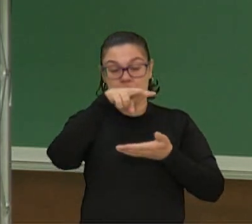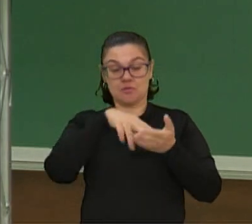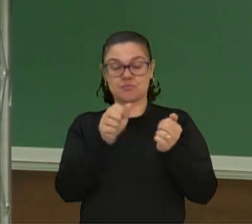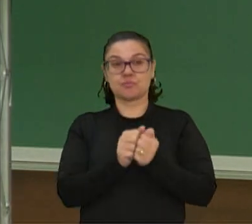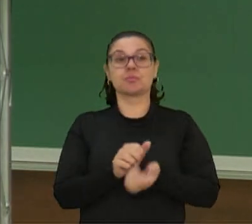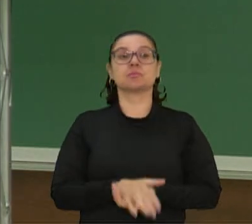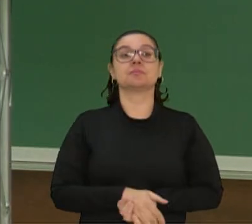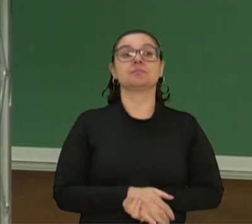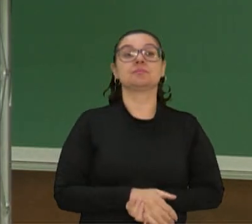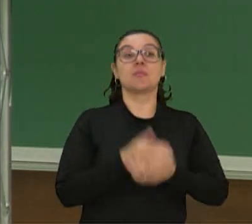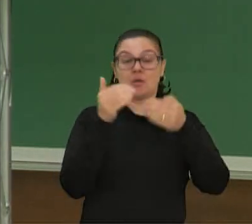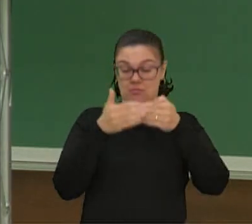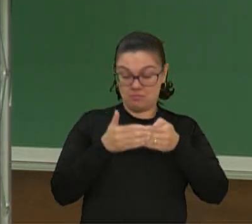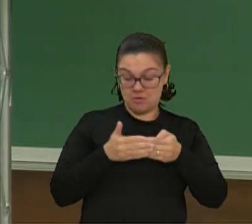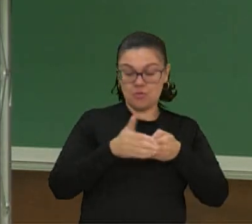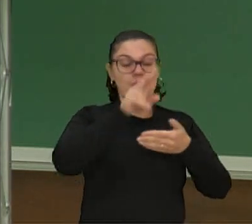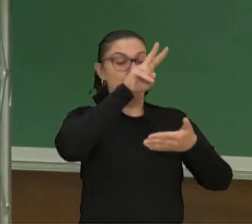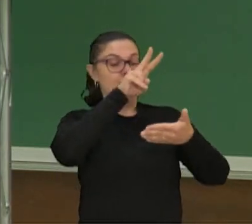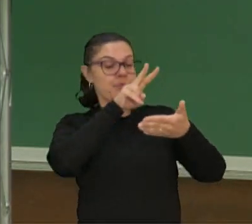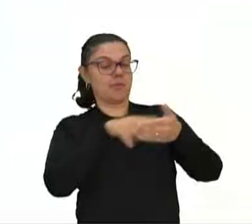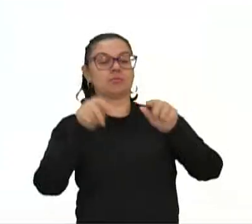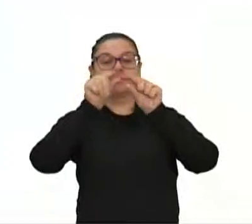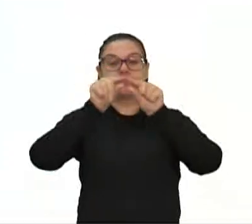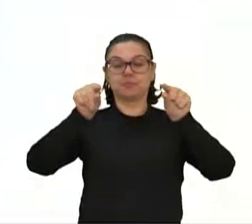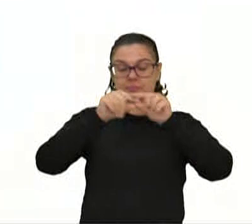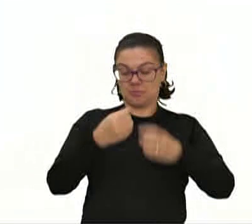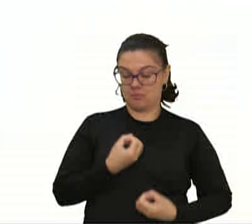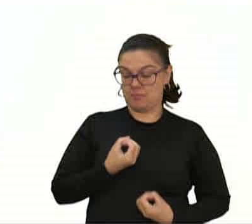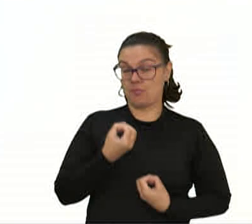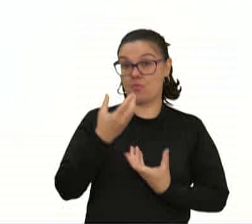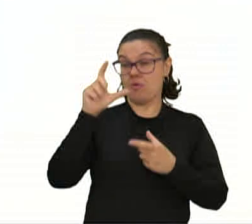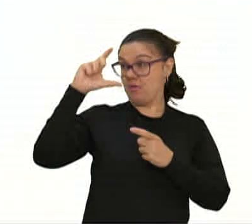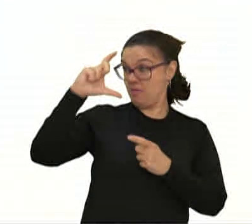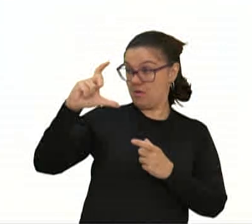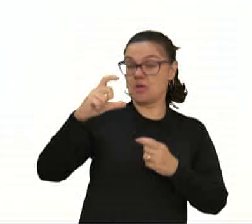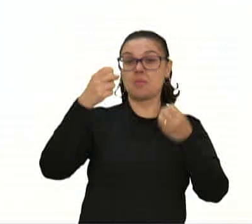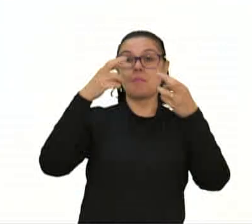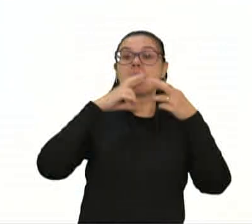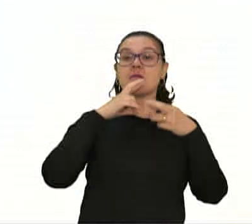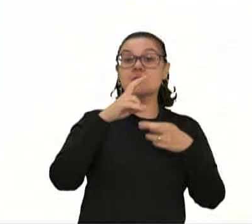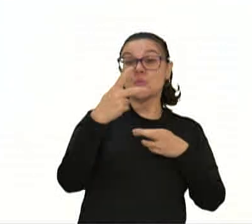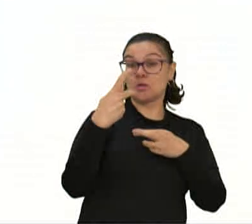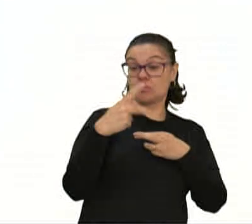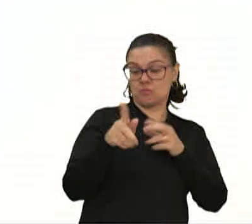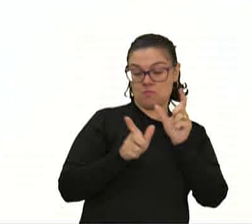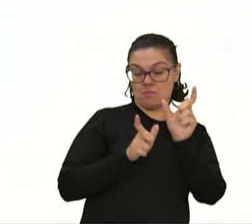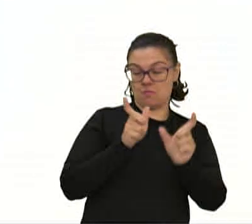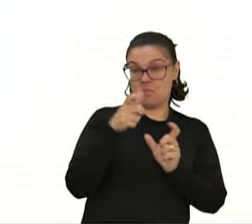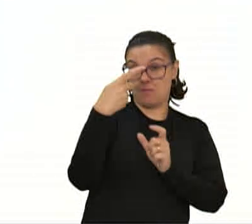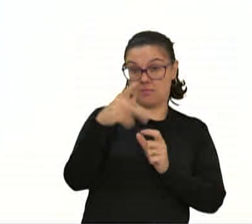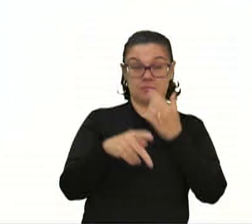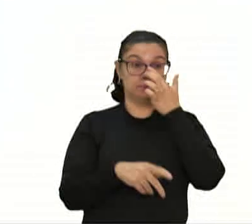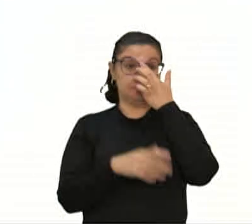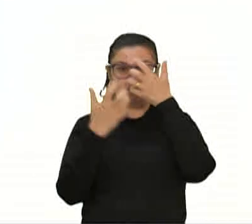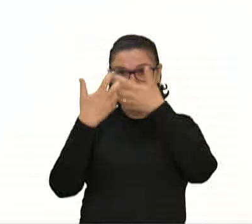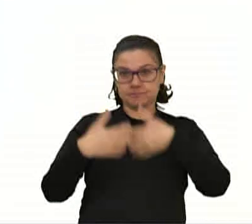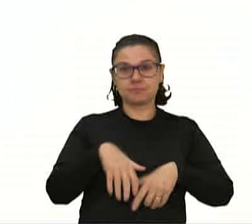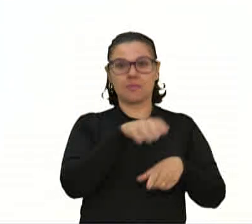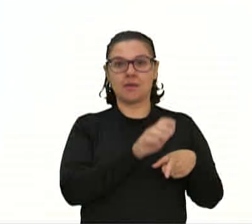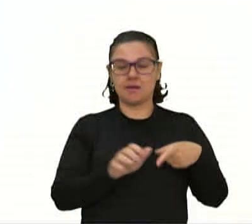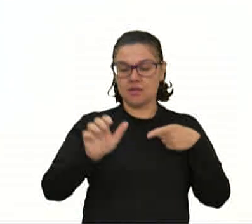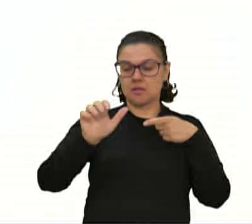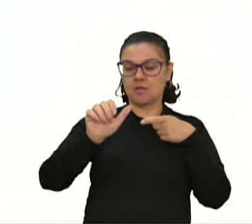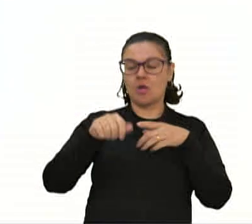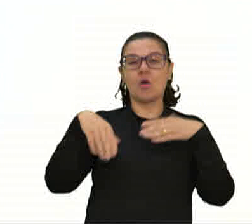vocês. A partir da sua leitura dos versos em destaque, responda com suas palavras. Letra A. Qual